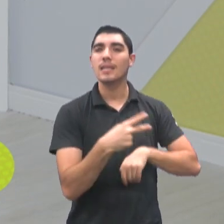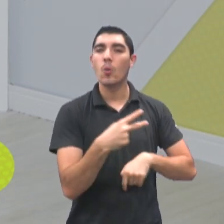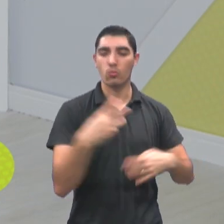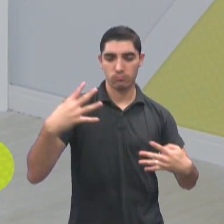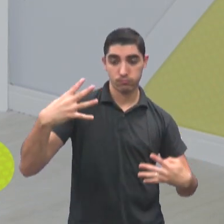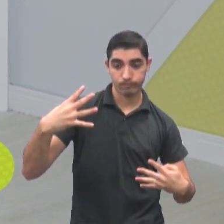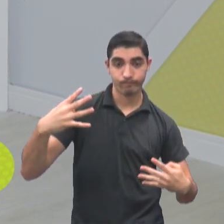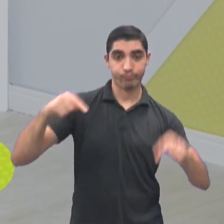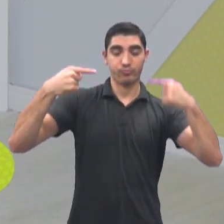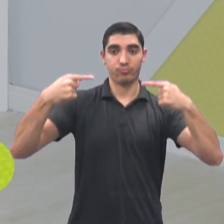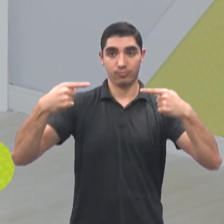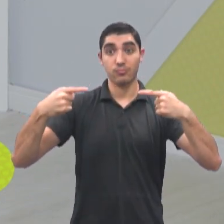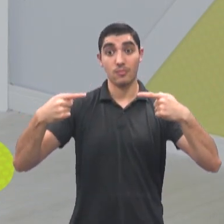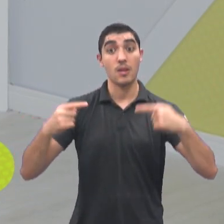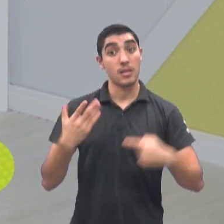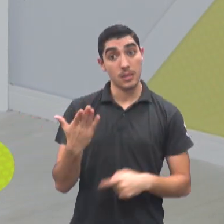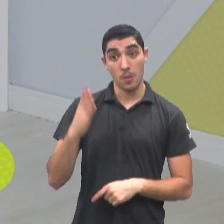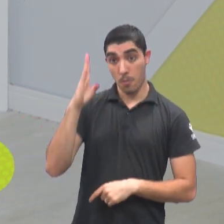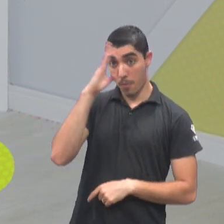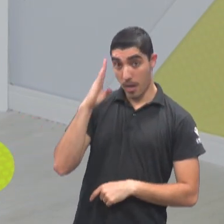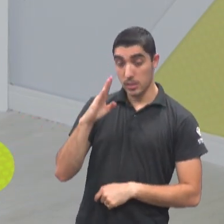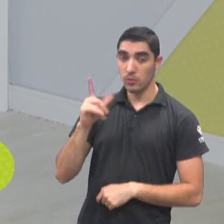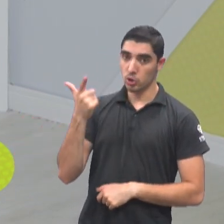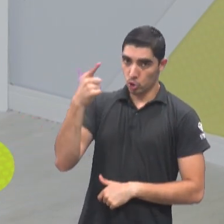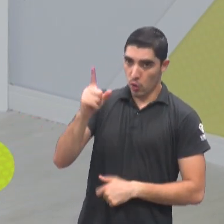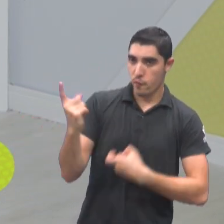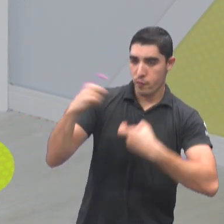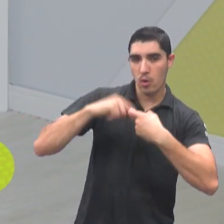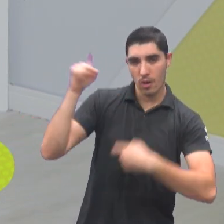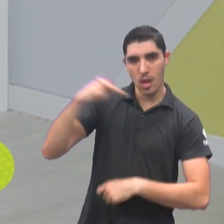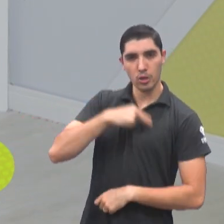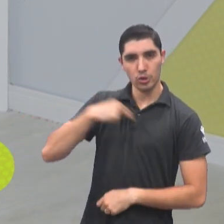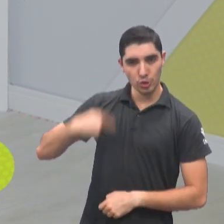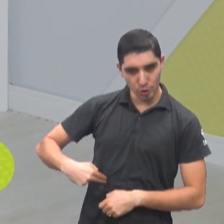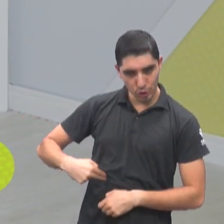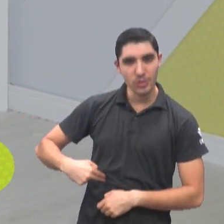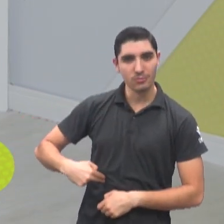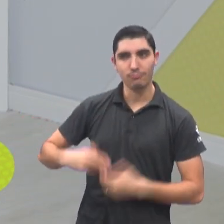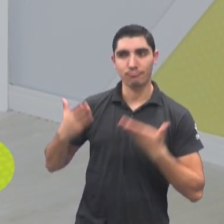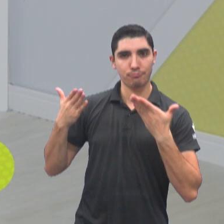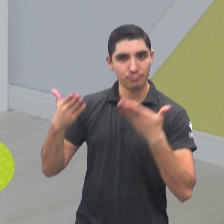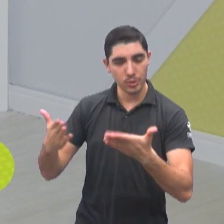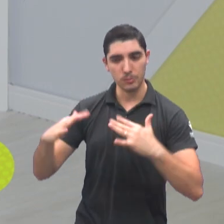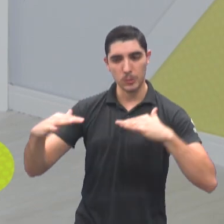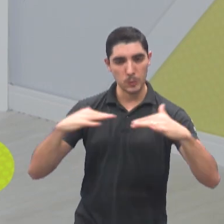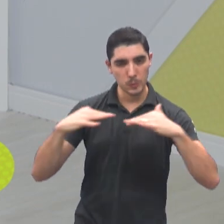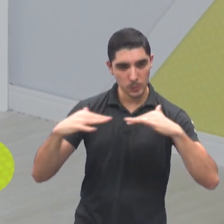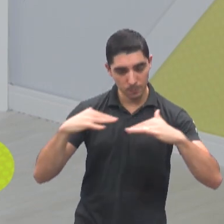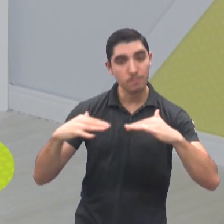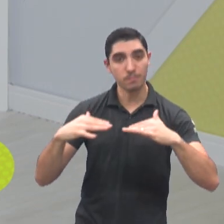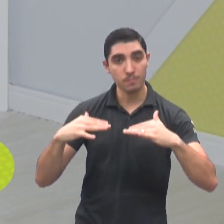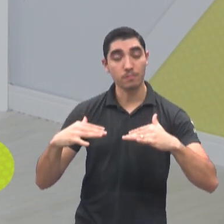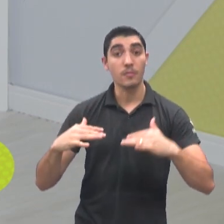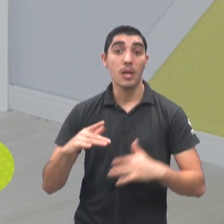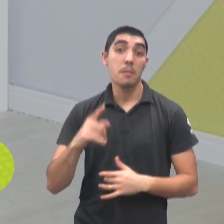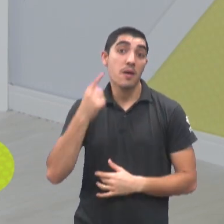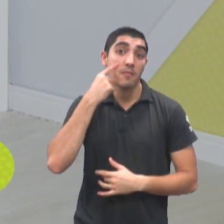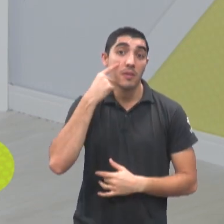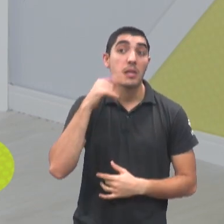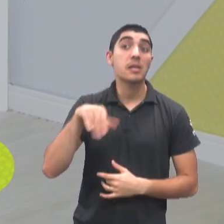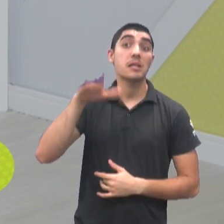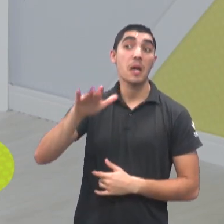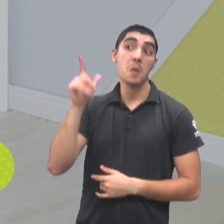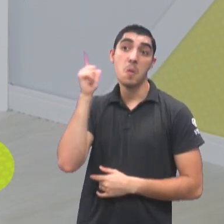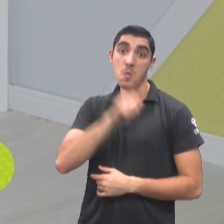Brasil segue para Singapura com o mesmo elenco que jogou lá em Hong Kong. O torneio de Singapura define também a temporada regular e